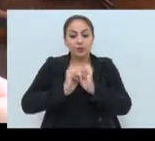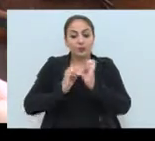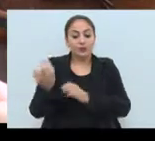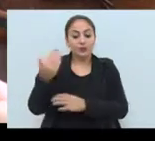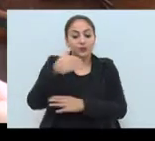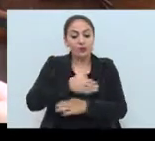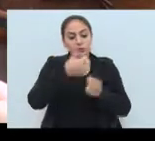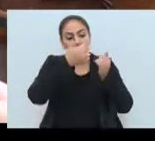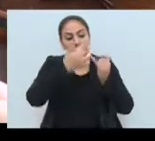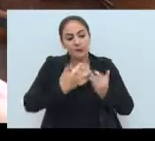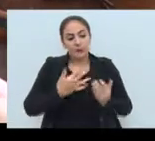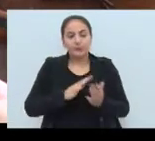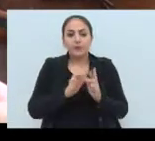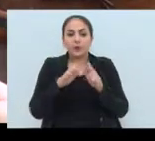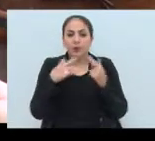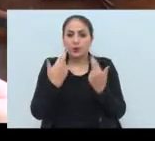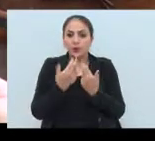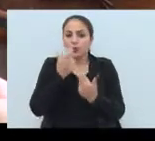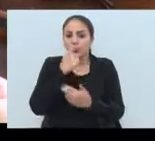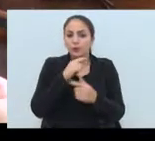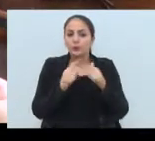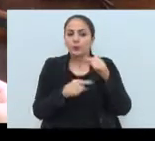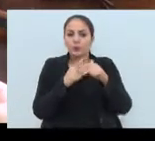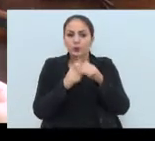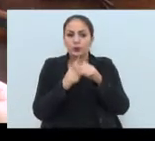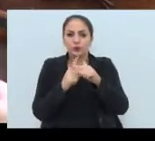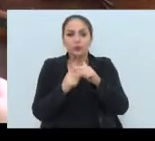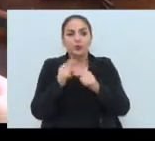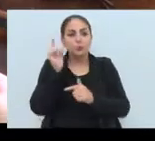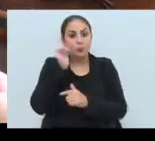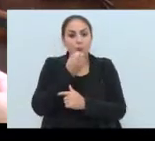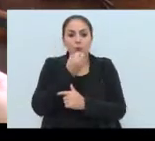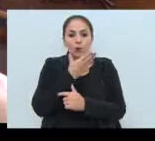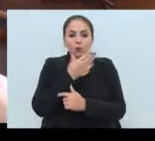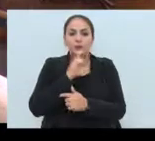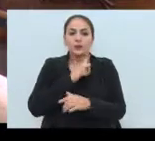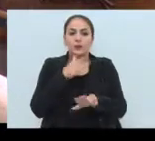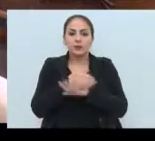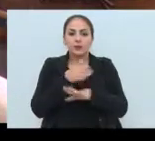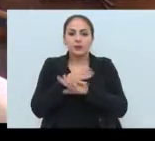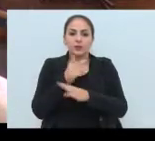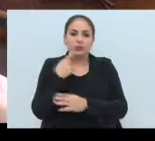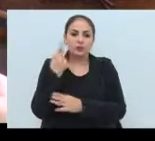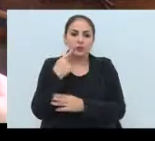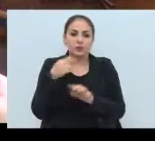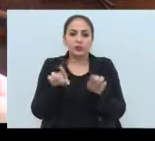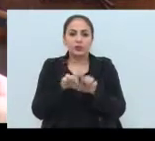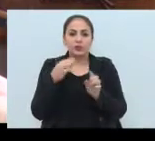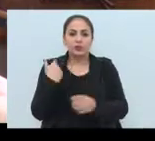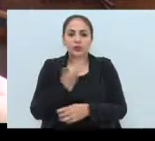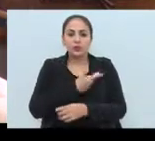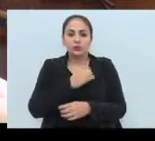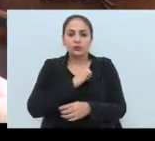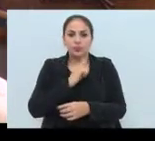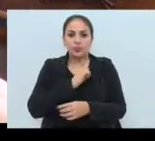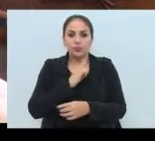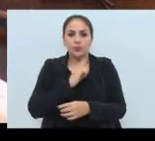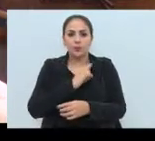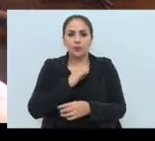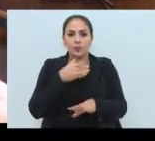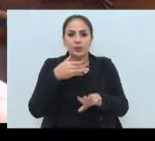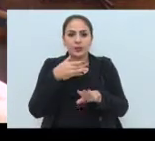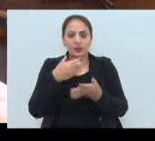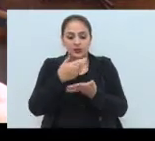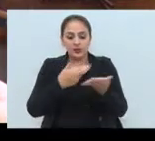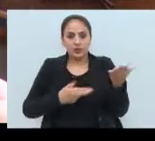A reunião, na minha concepção, ela foi muito positiva, foi boa, deu para ter a participação dos vereadores e eu já tenho aqui aval de alguns vereadores que irão sim fazer